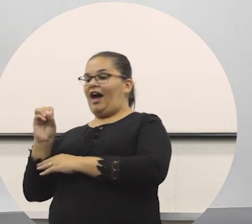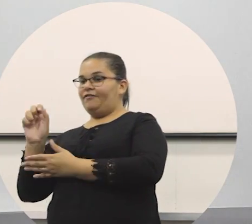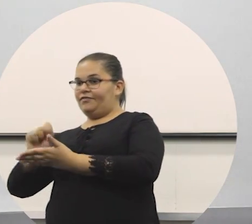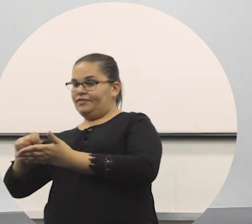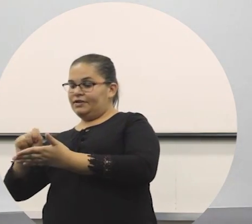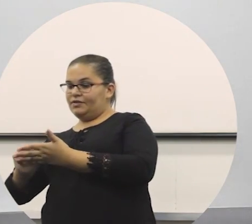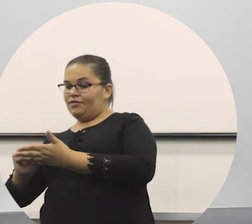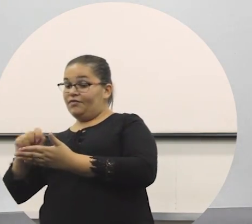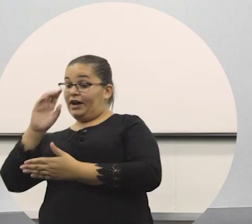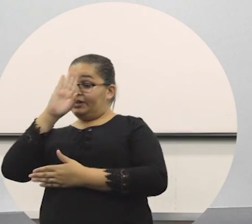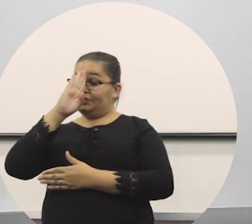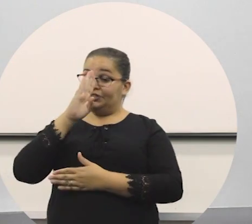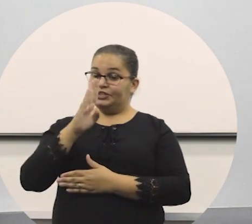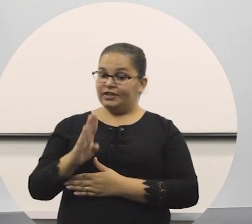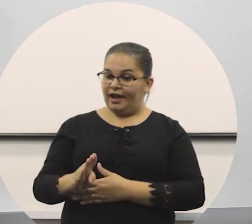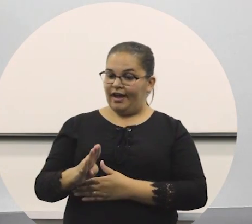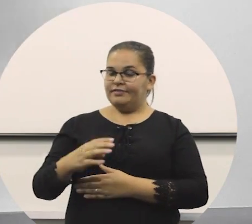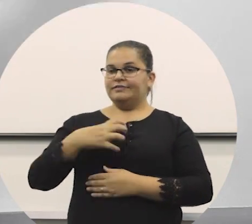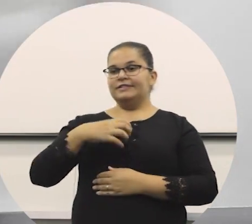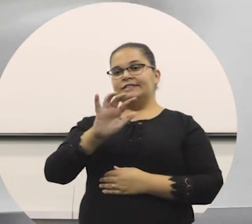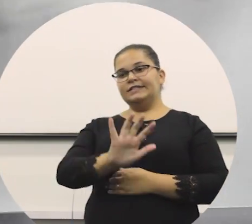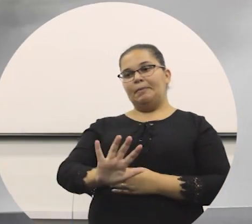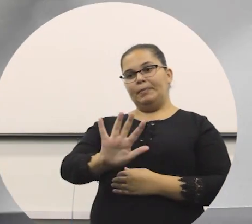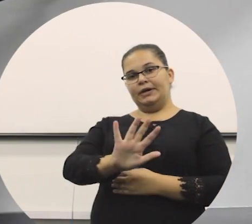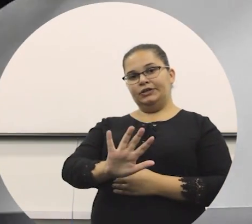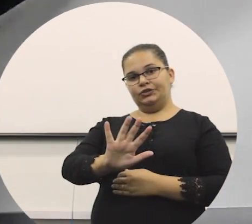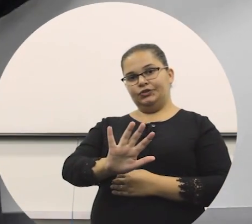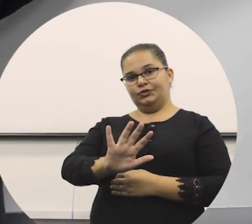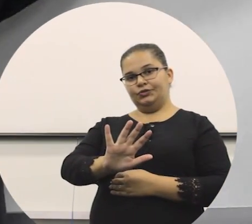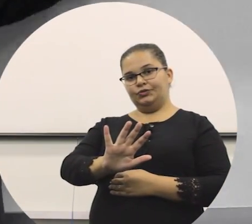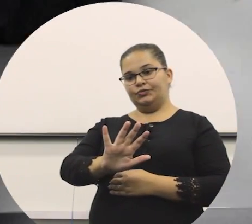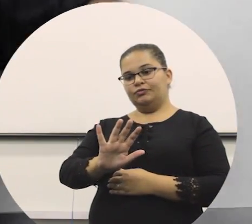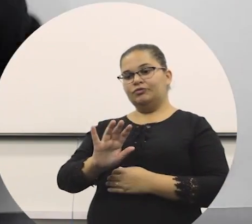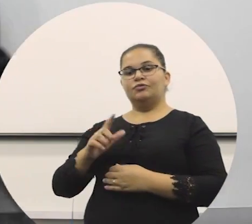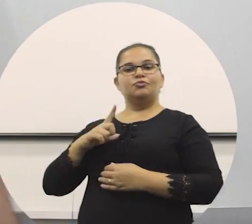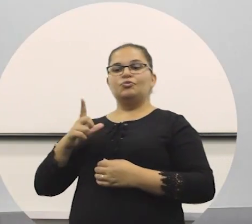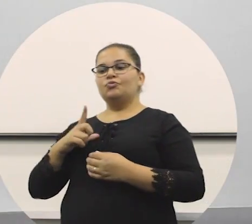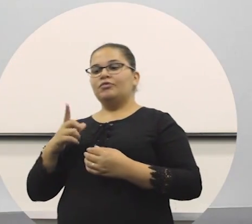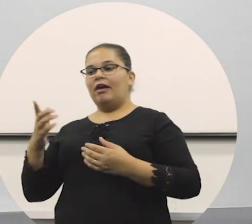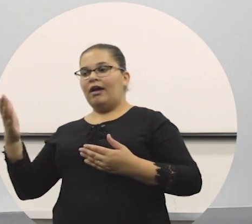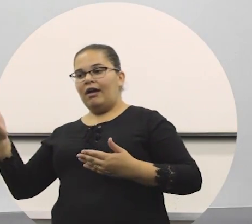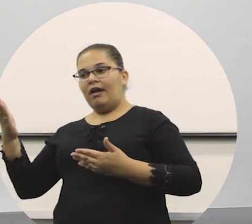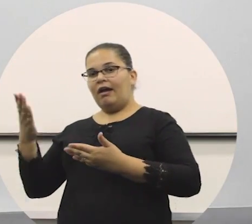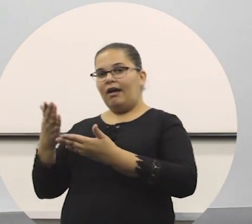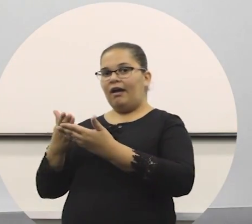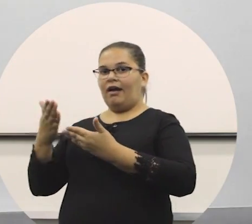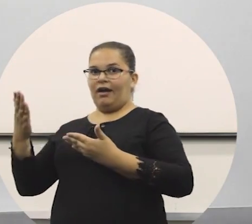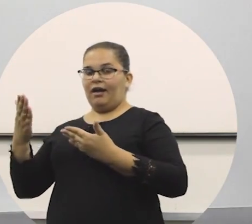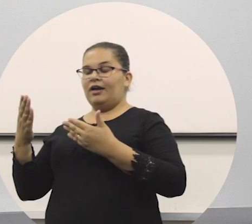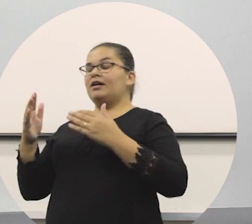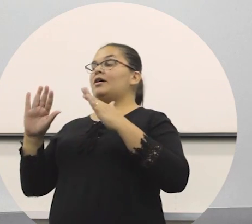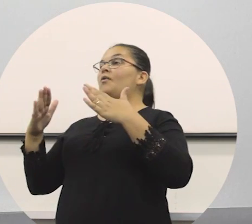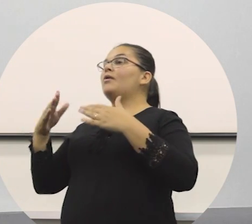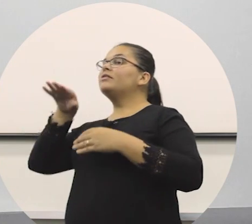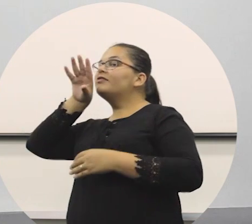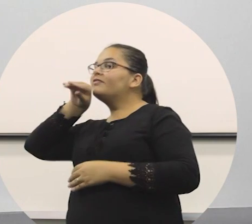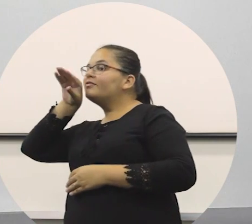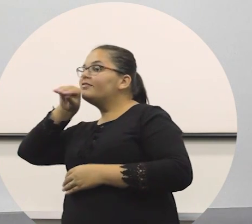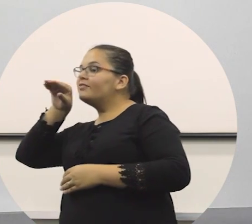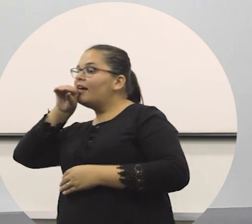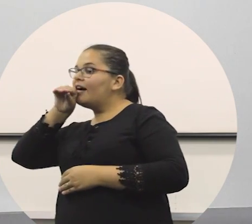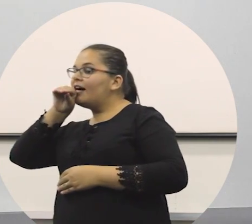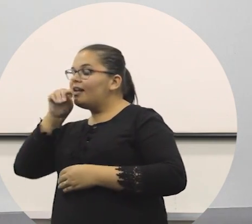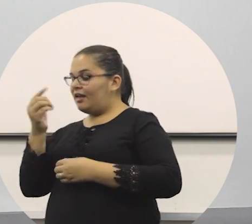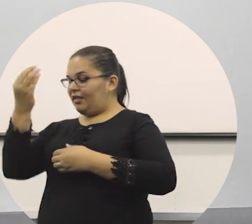Eu preciso ir direto desse processador. Eu não tenho essa intermediação aqui que nós fazemos naturalmente com a nossa fala